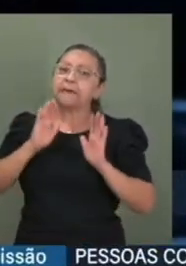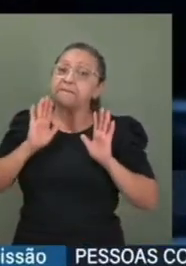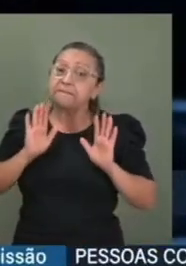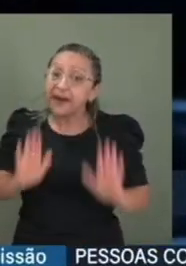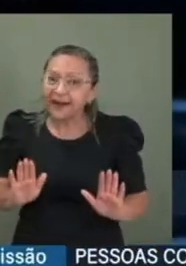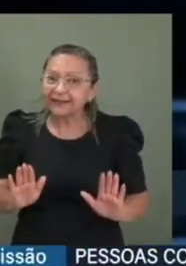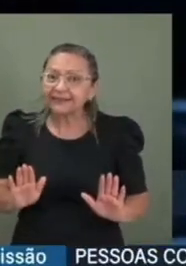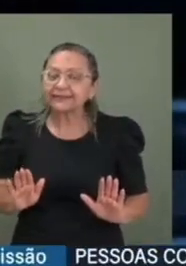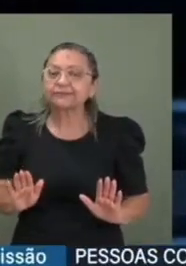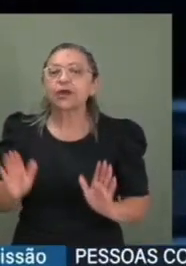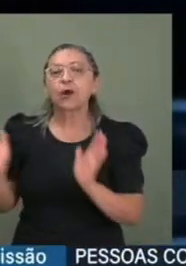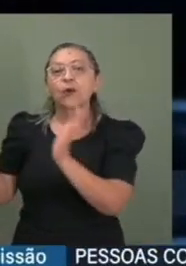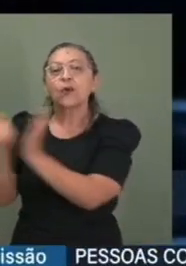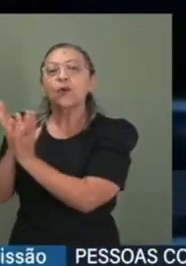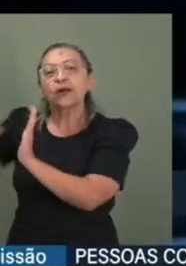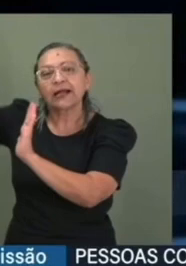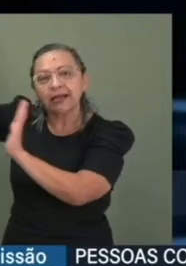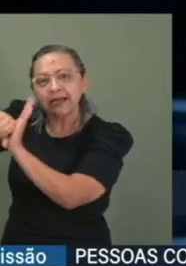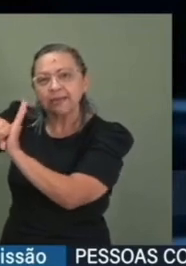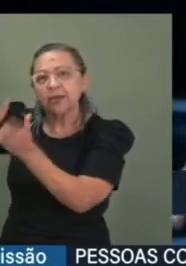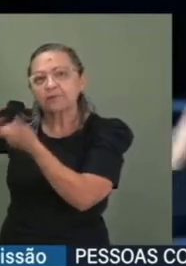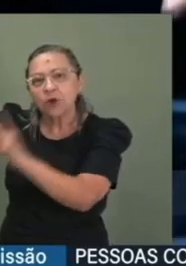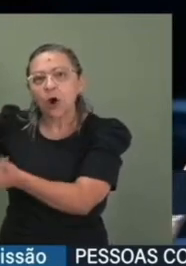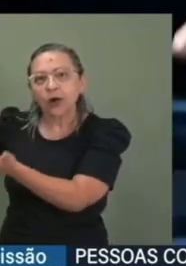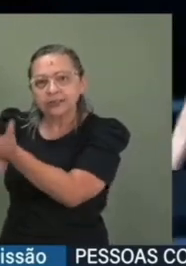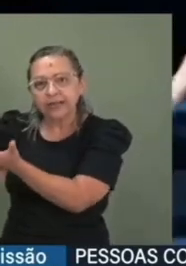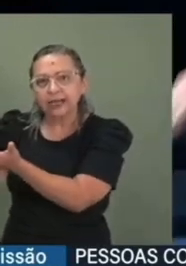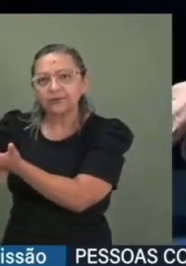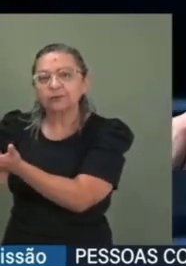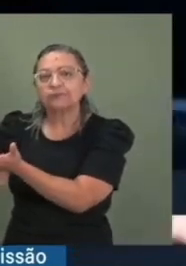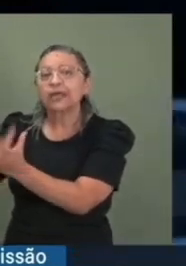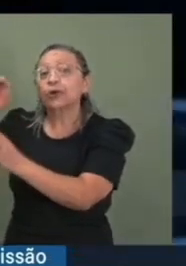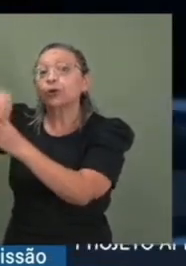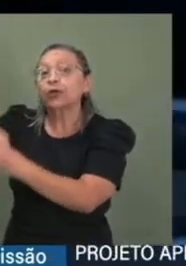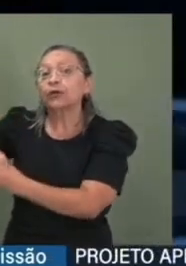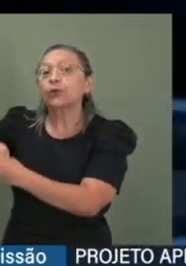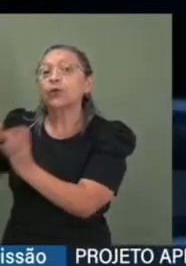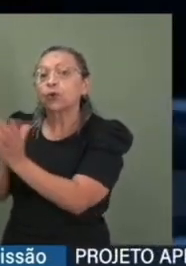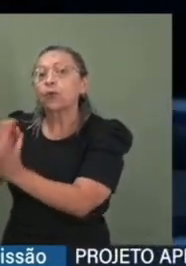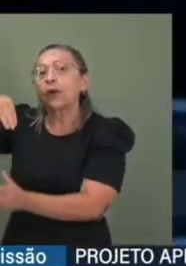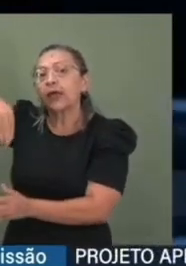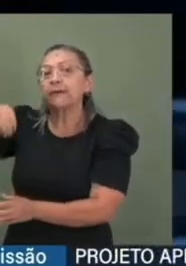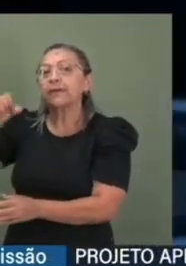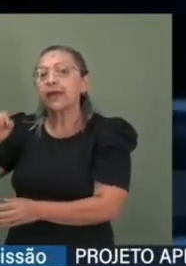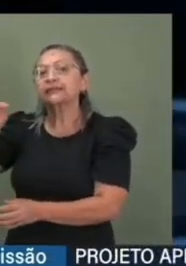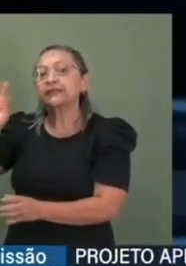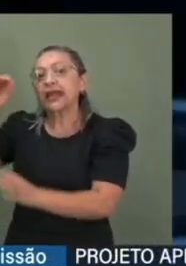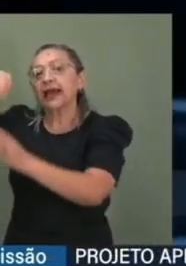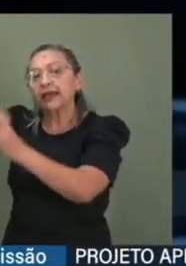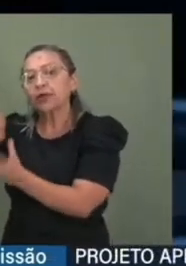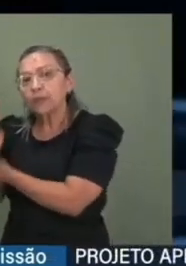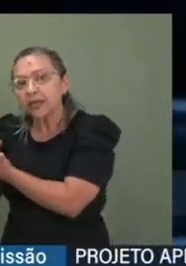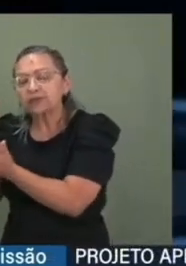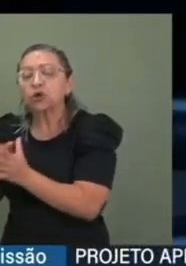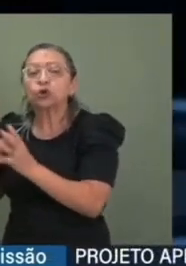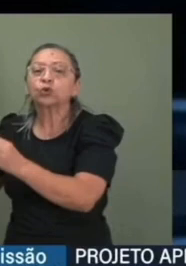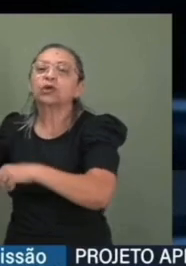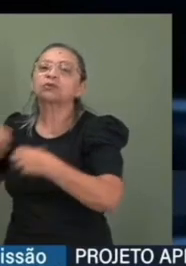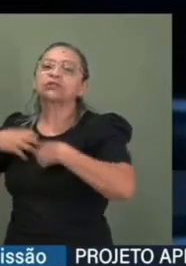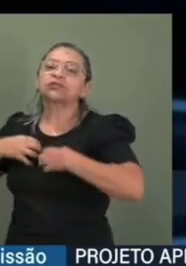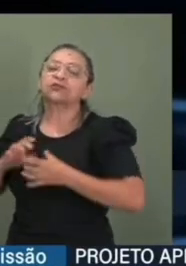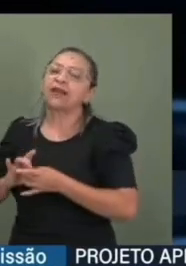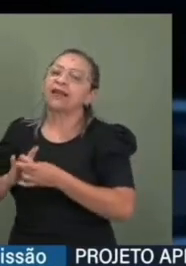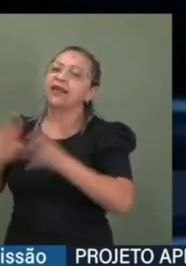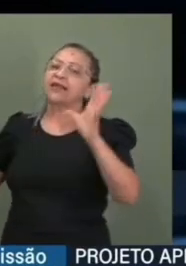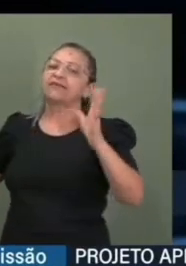nenhuma o crime organizado inclua MST nessa palavra está se sentindo à vontade para